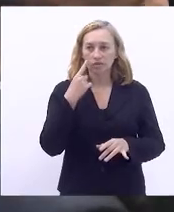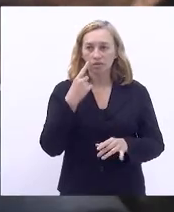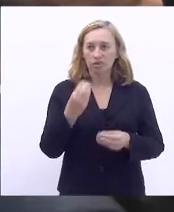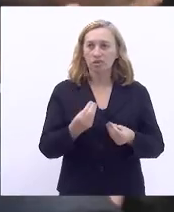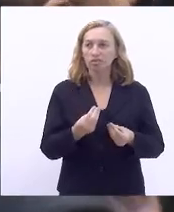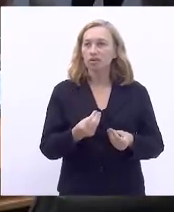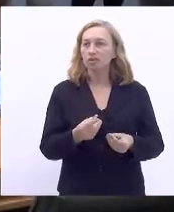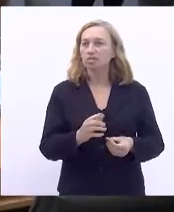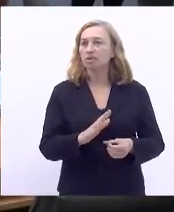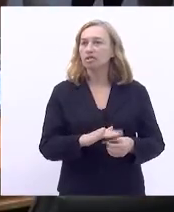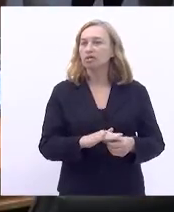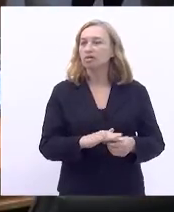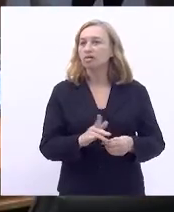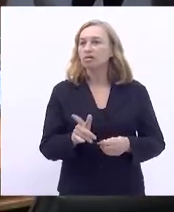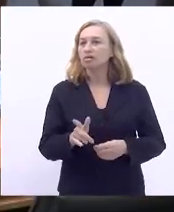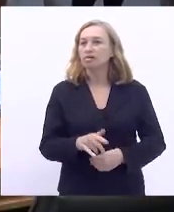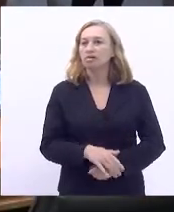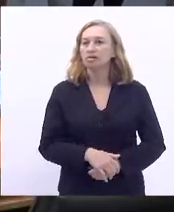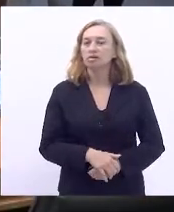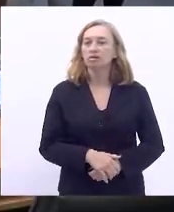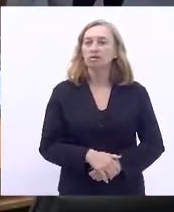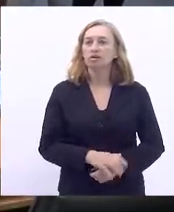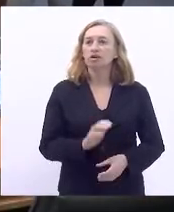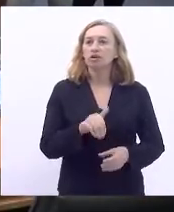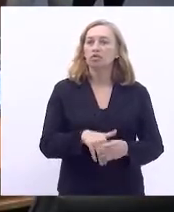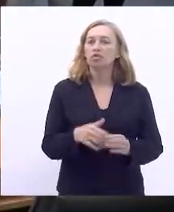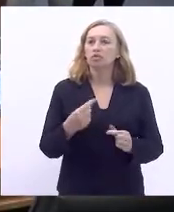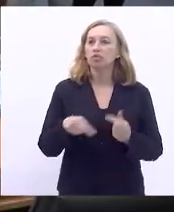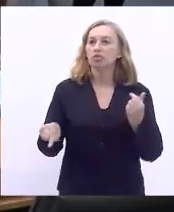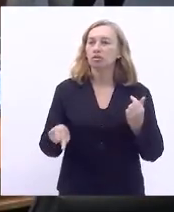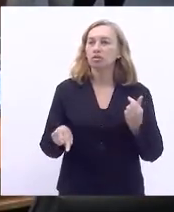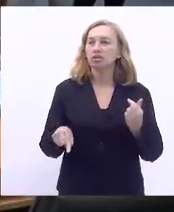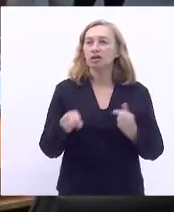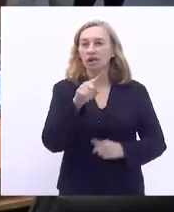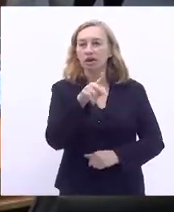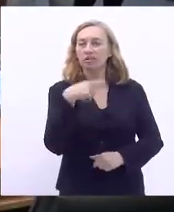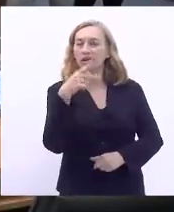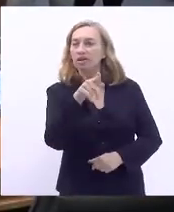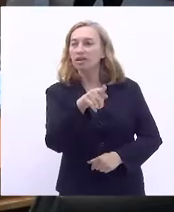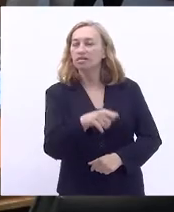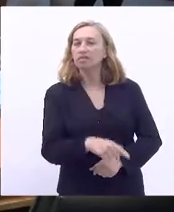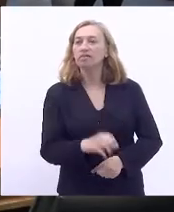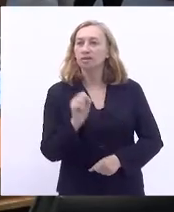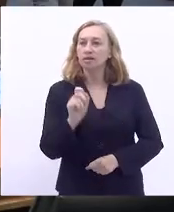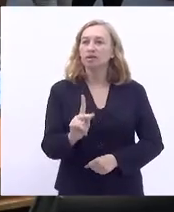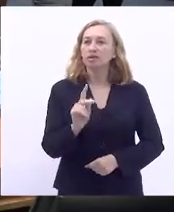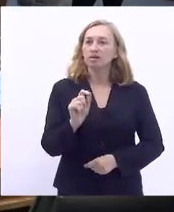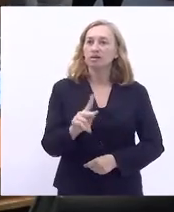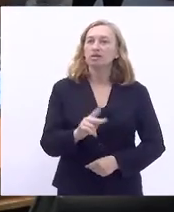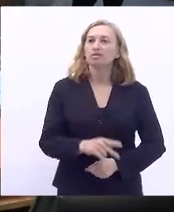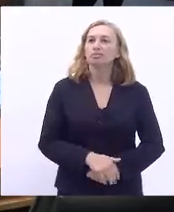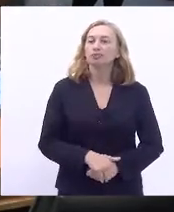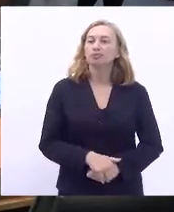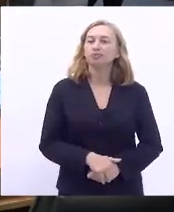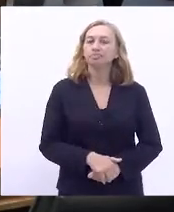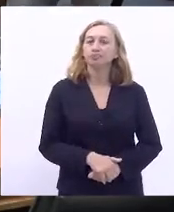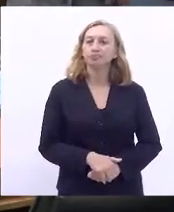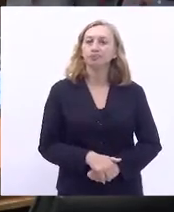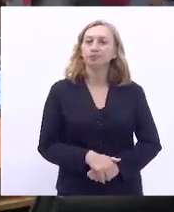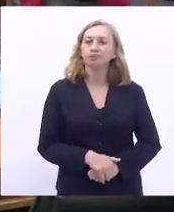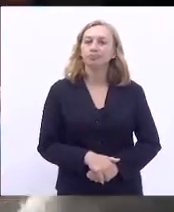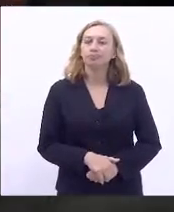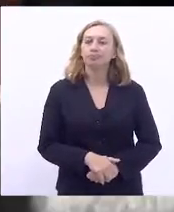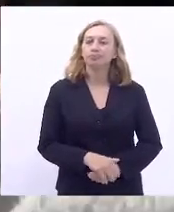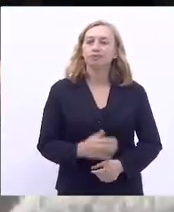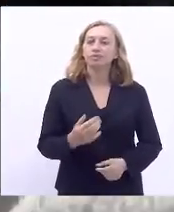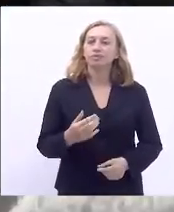Vai. Voto divergente. Deixa ele, vai dar o voto. Claro, lógico. Perfeito. Noel, rapidinho, vai dar o voto.